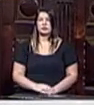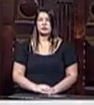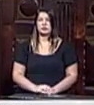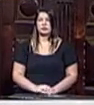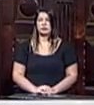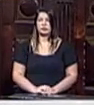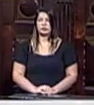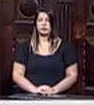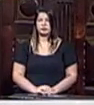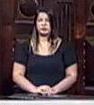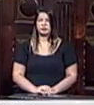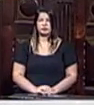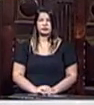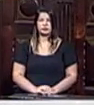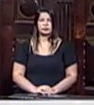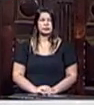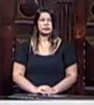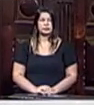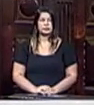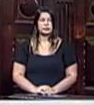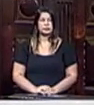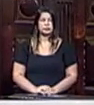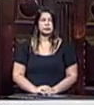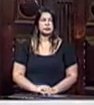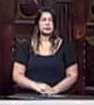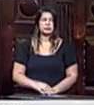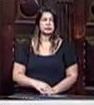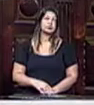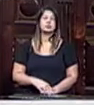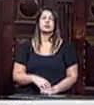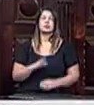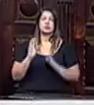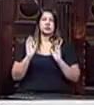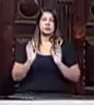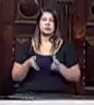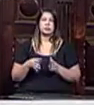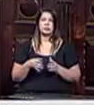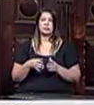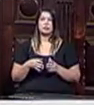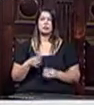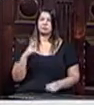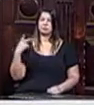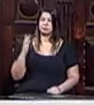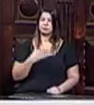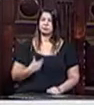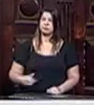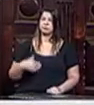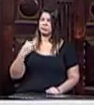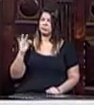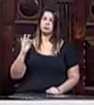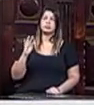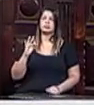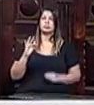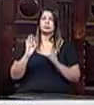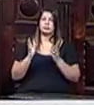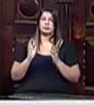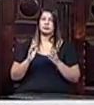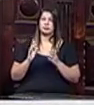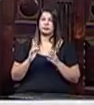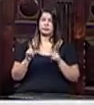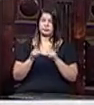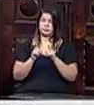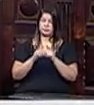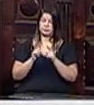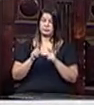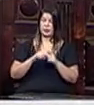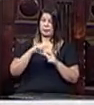bilhões. 7 bilhões. É o terceiro a repassar para a União e o quarto a receber de